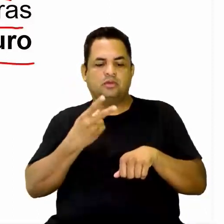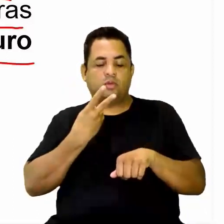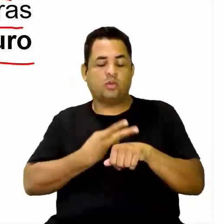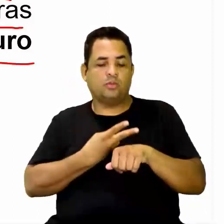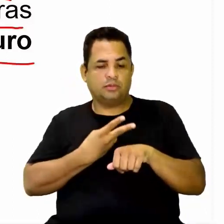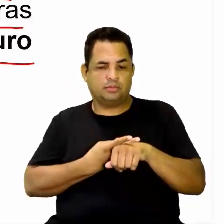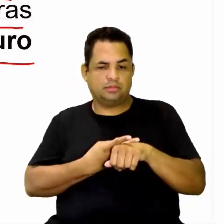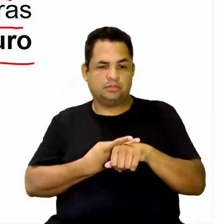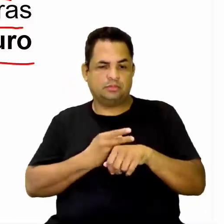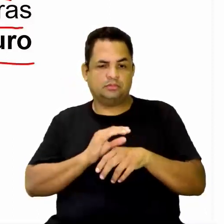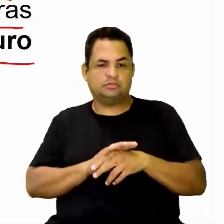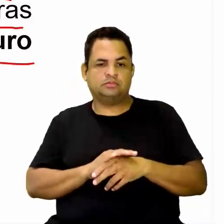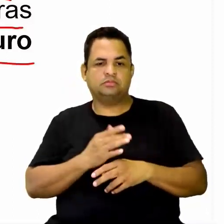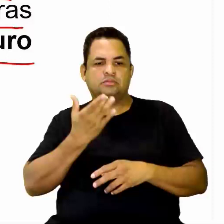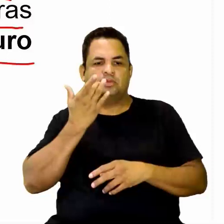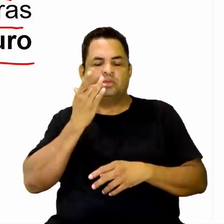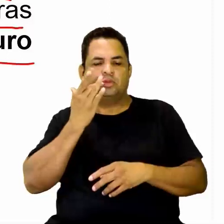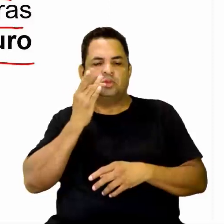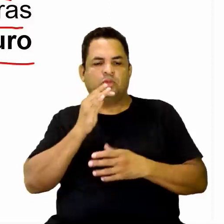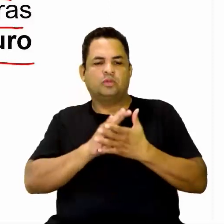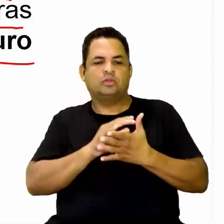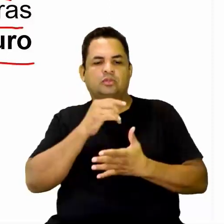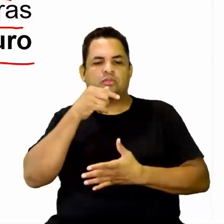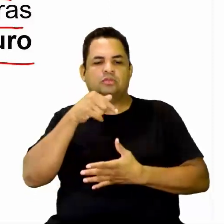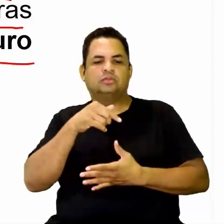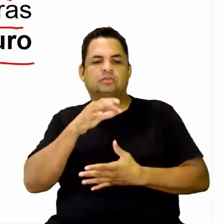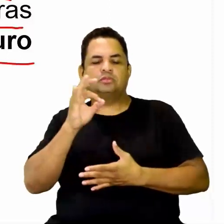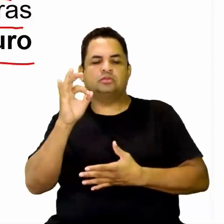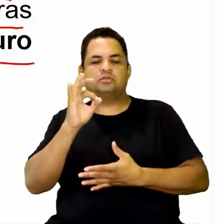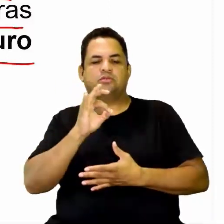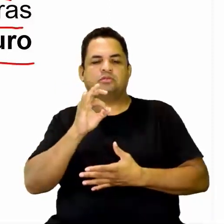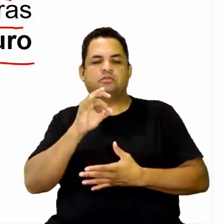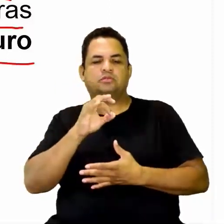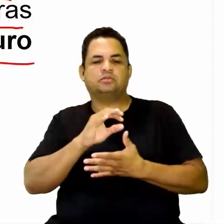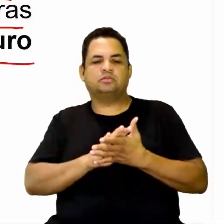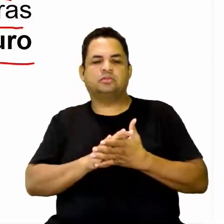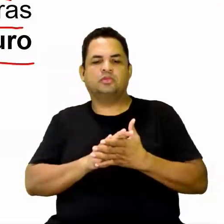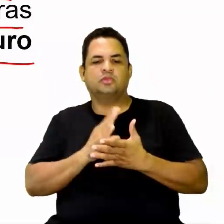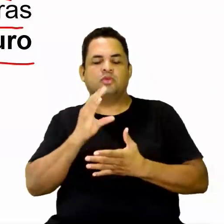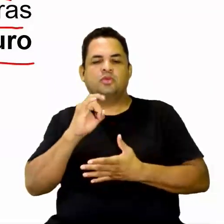ouro, em torno de 75%, cobre,